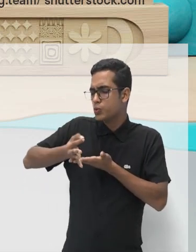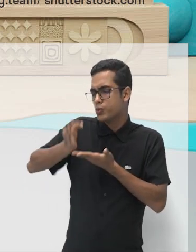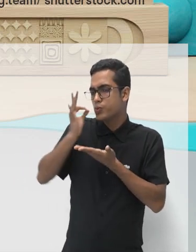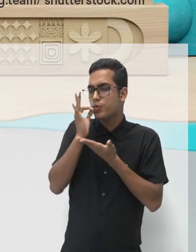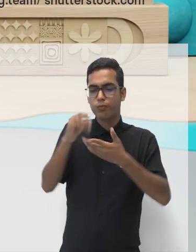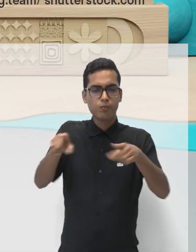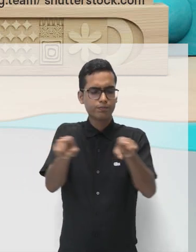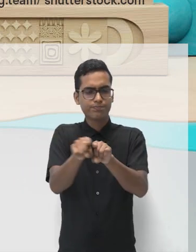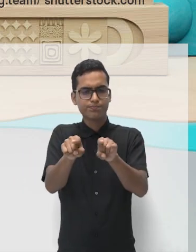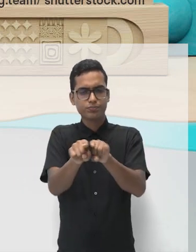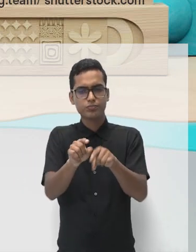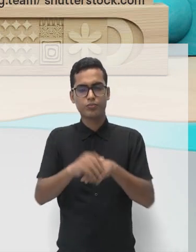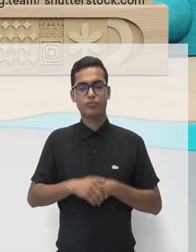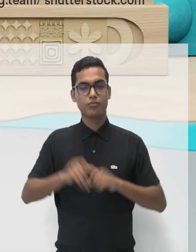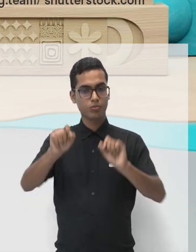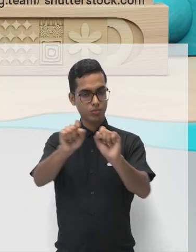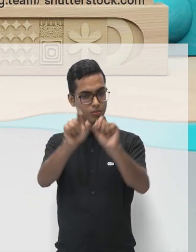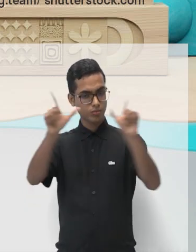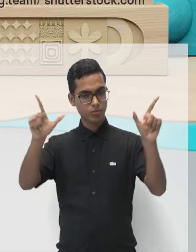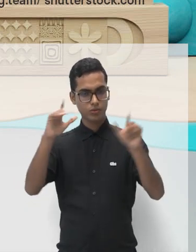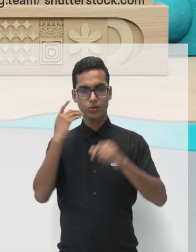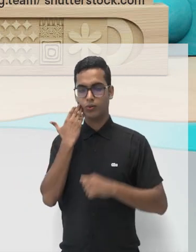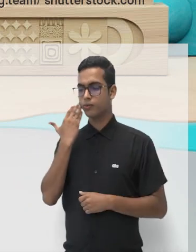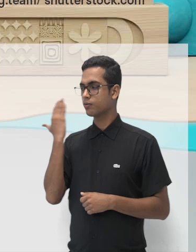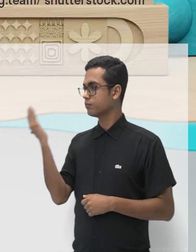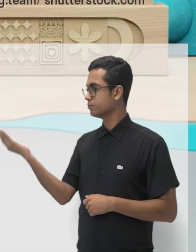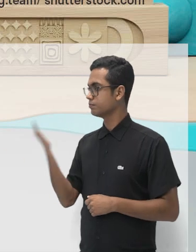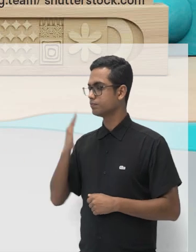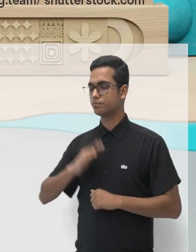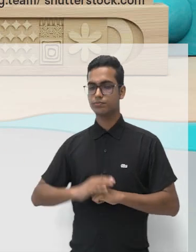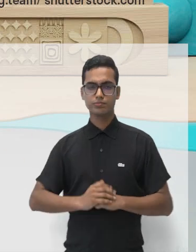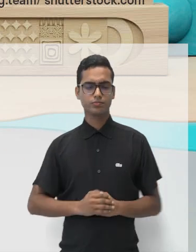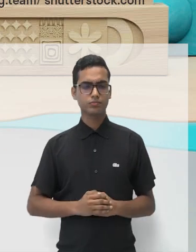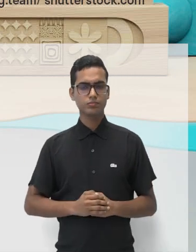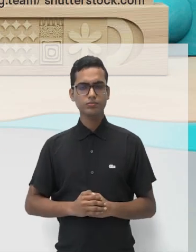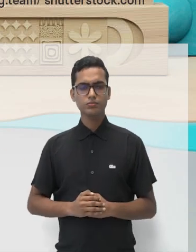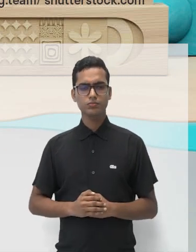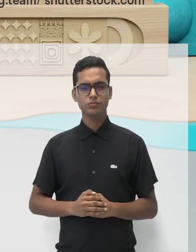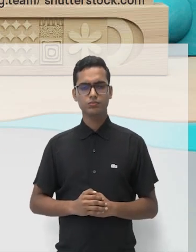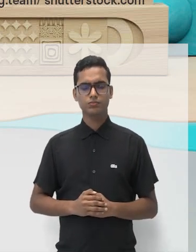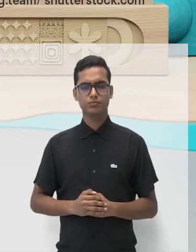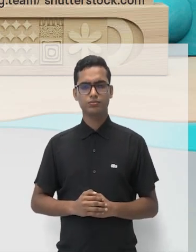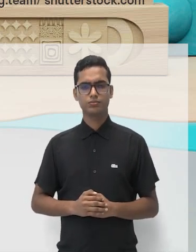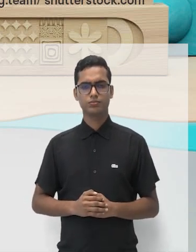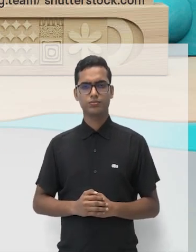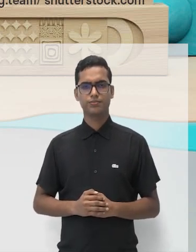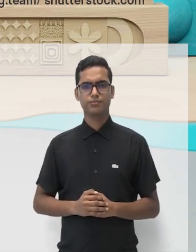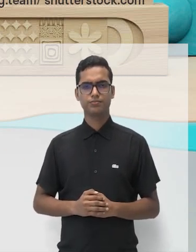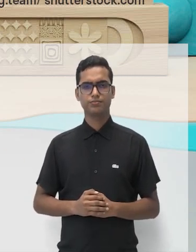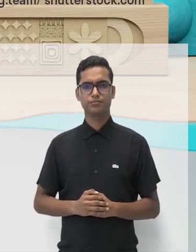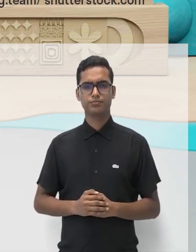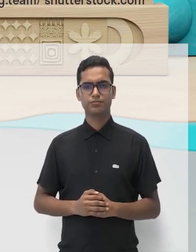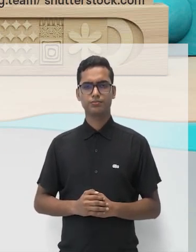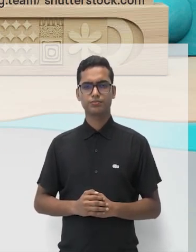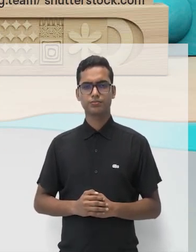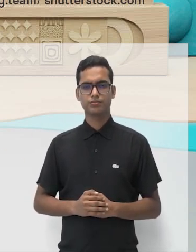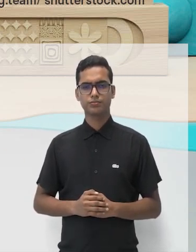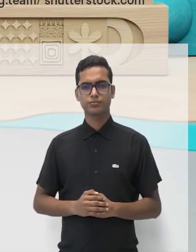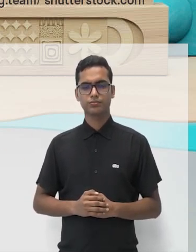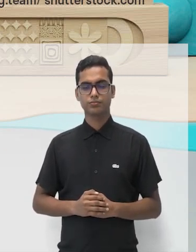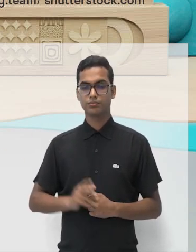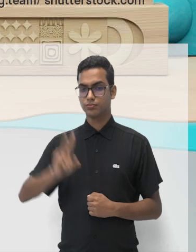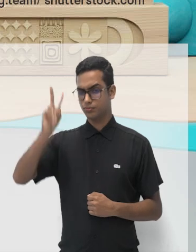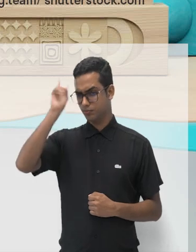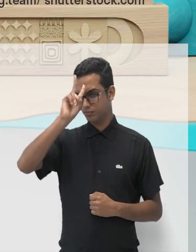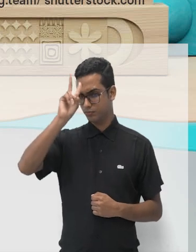aqui pela manhã? Vejam aqui. I do homework at 9 a.m. Lembrando que